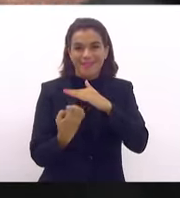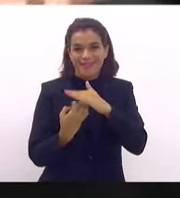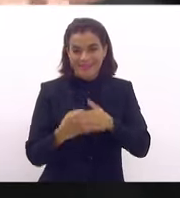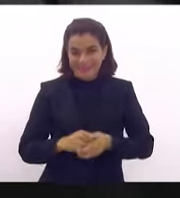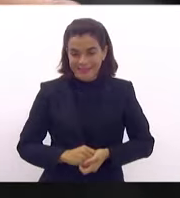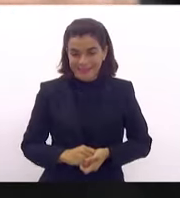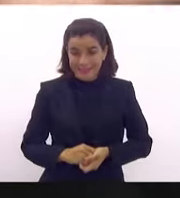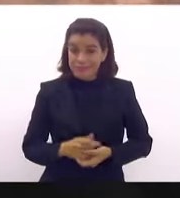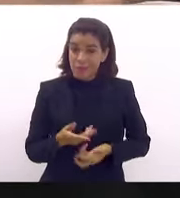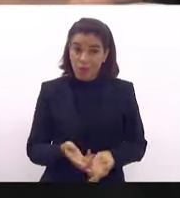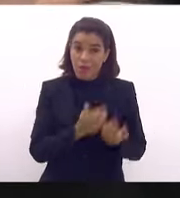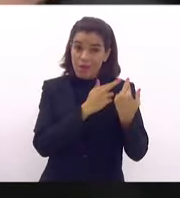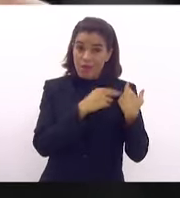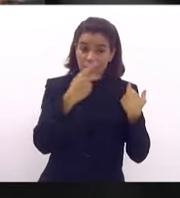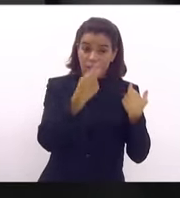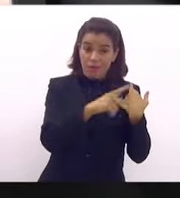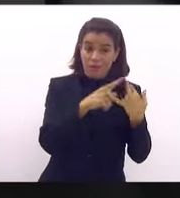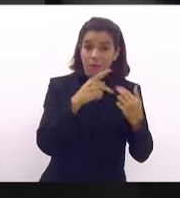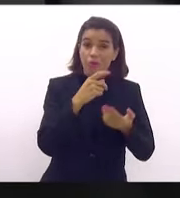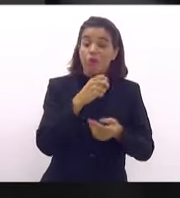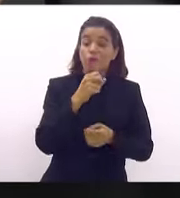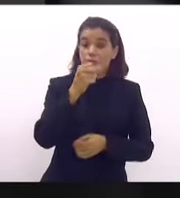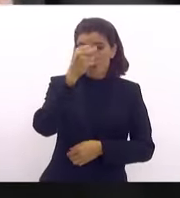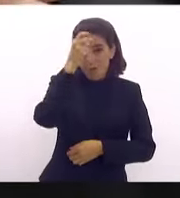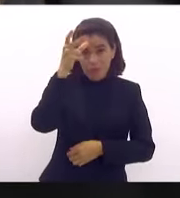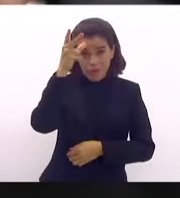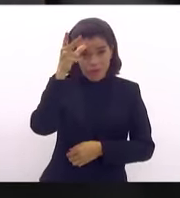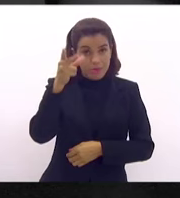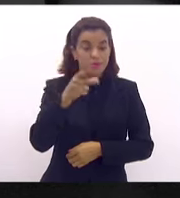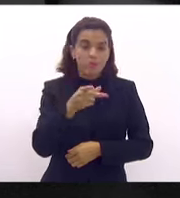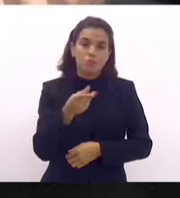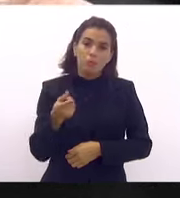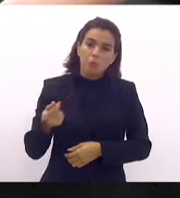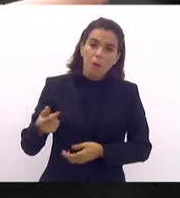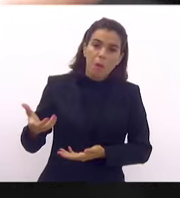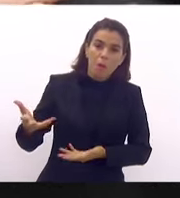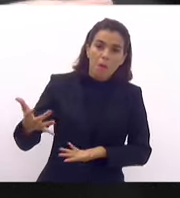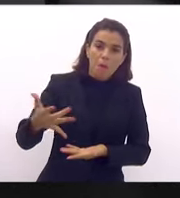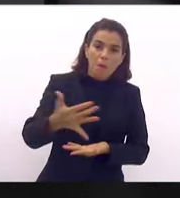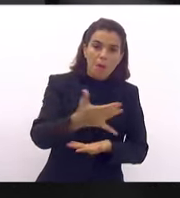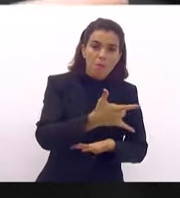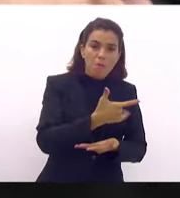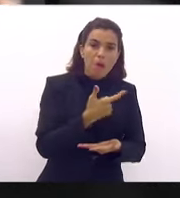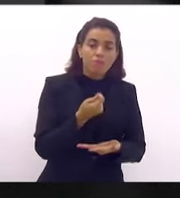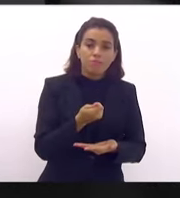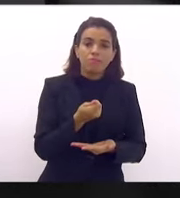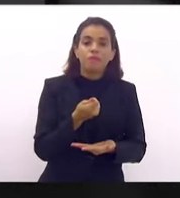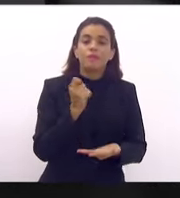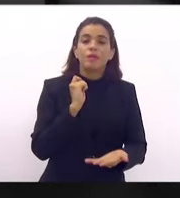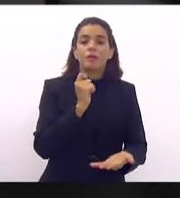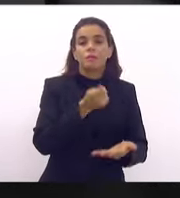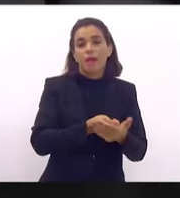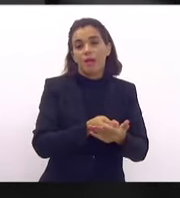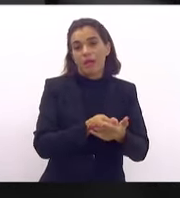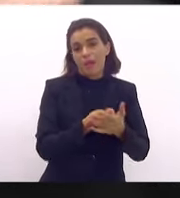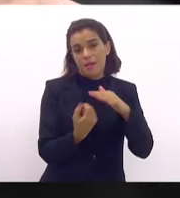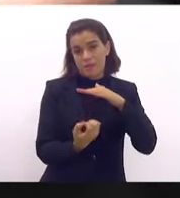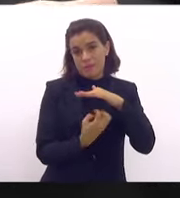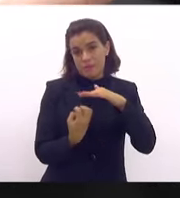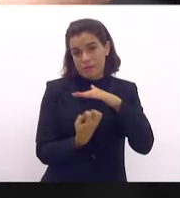esse município levantar os custos que lhe foram inerentes e a